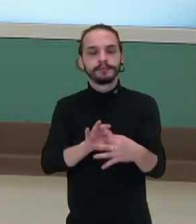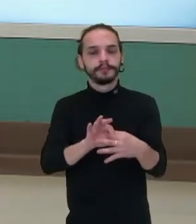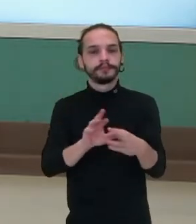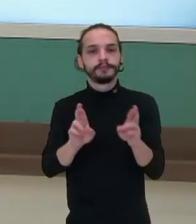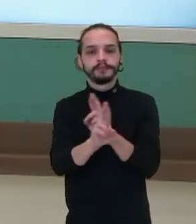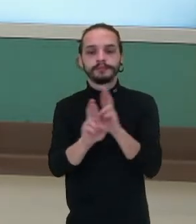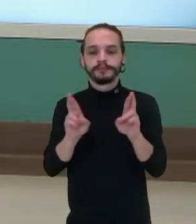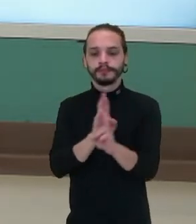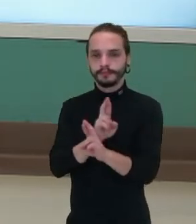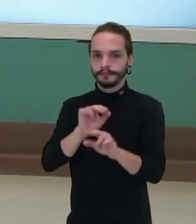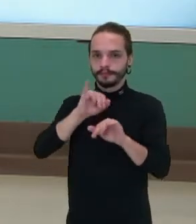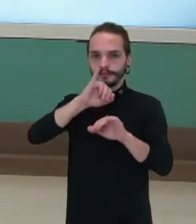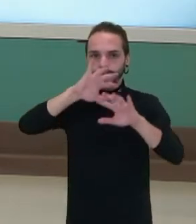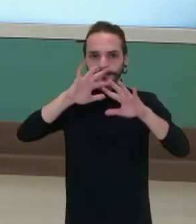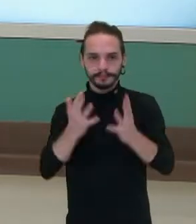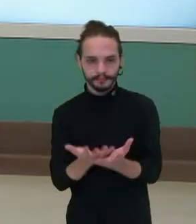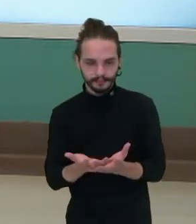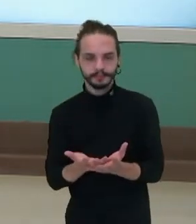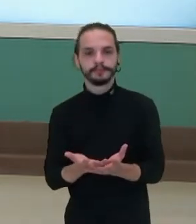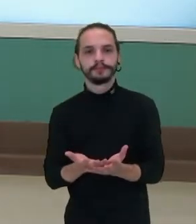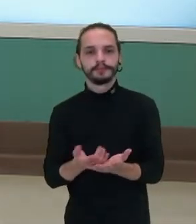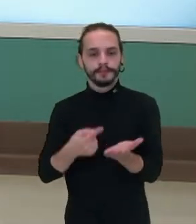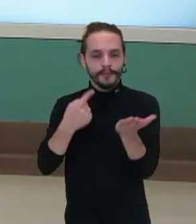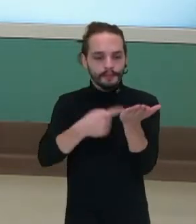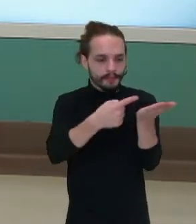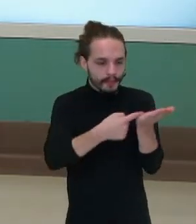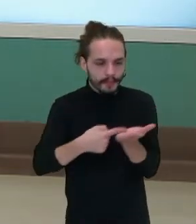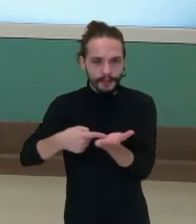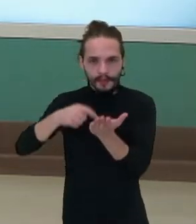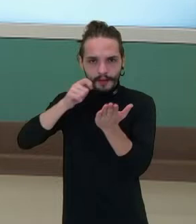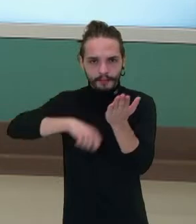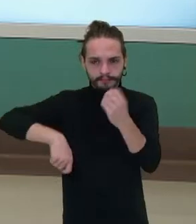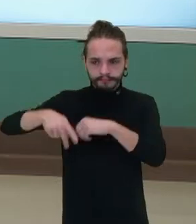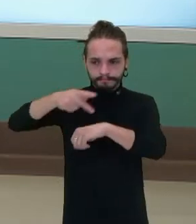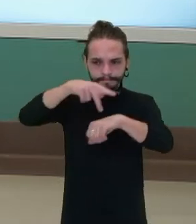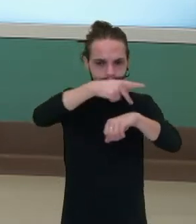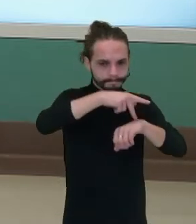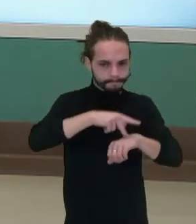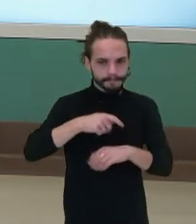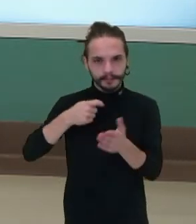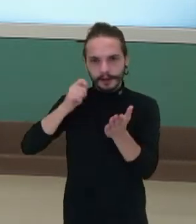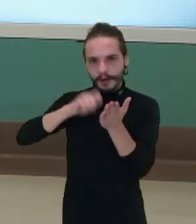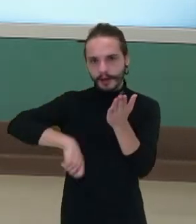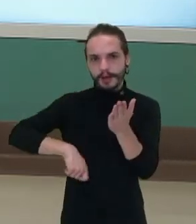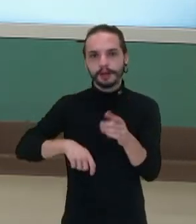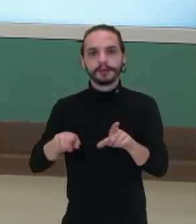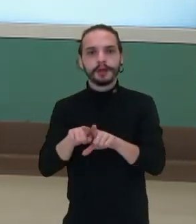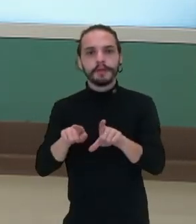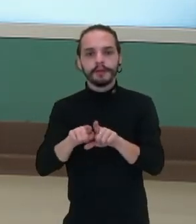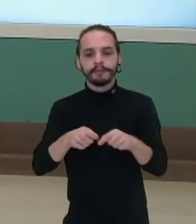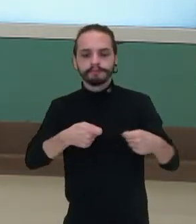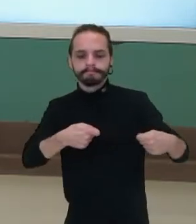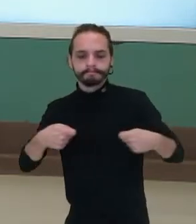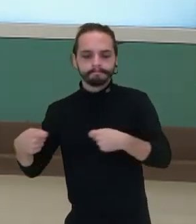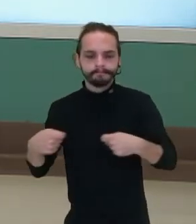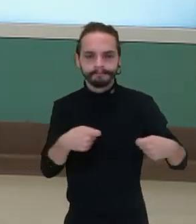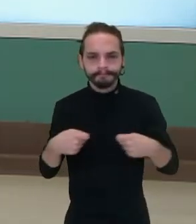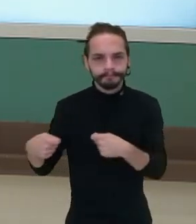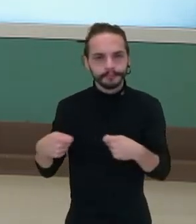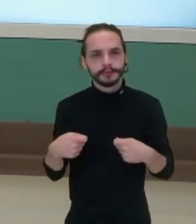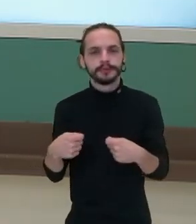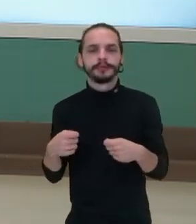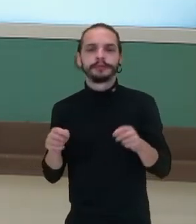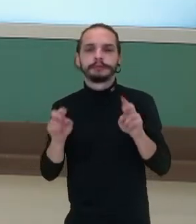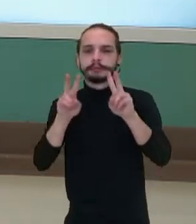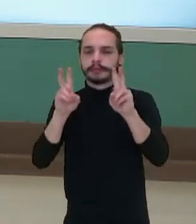relações internacionais, acordos diplomáticos e também toda espécie de conflitos entre países, né? Questões culturais também